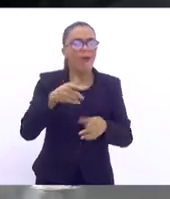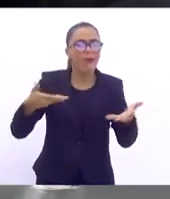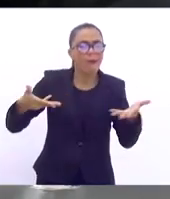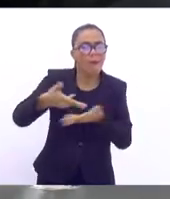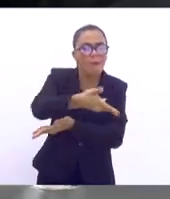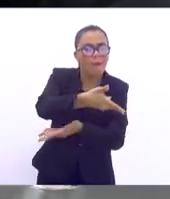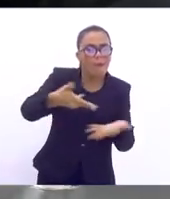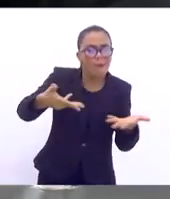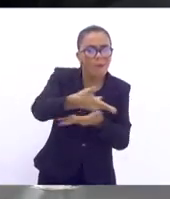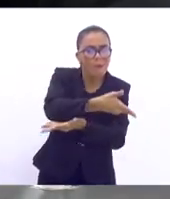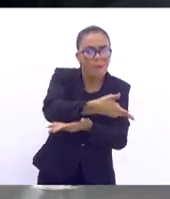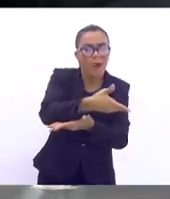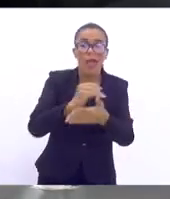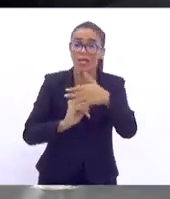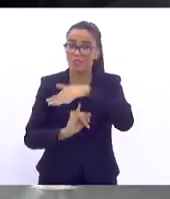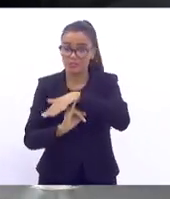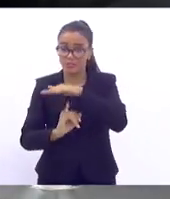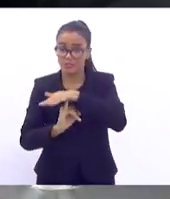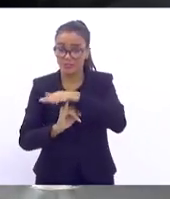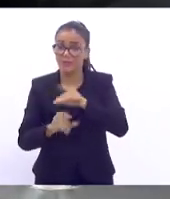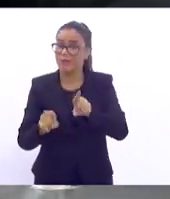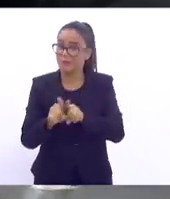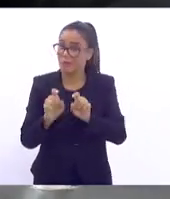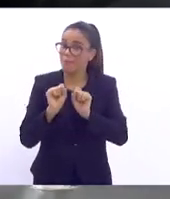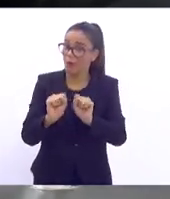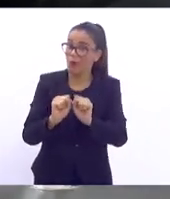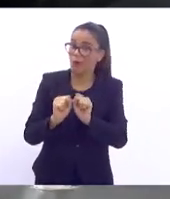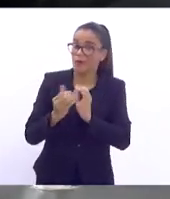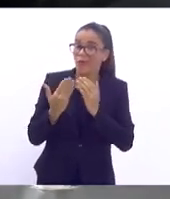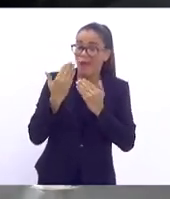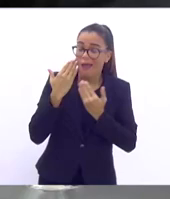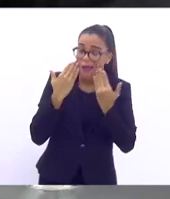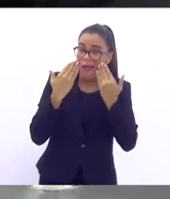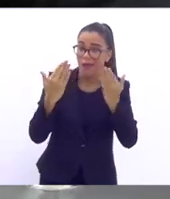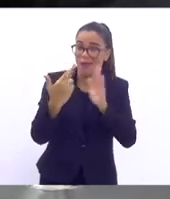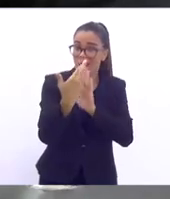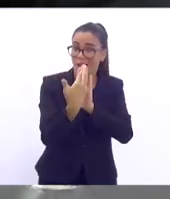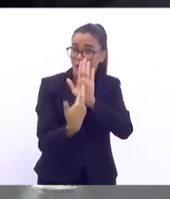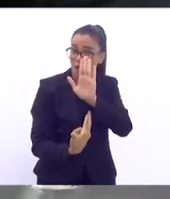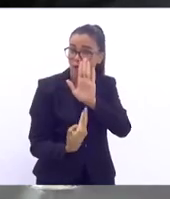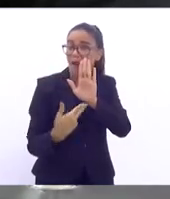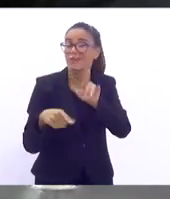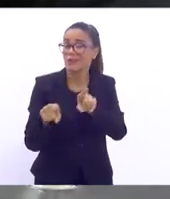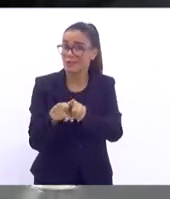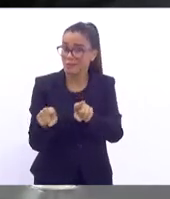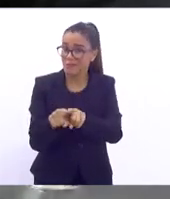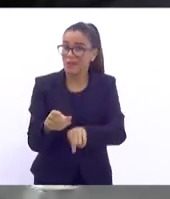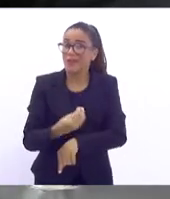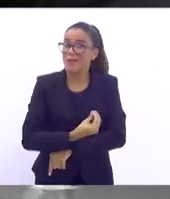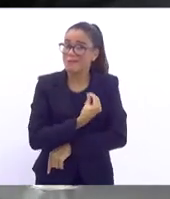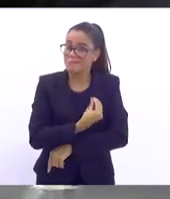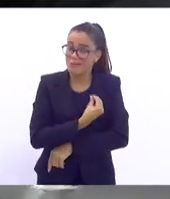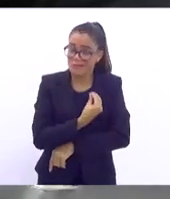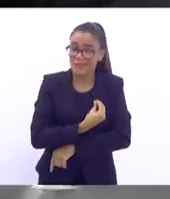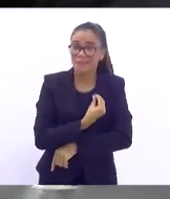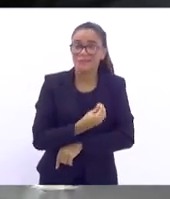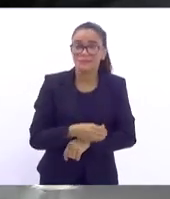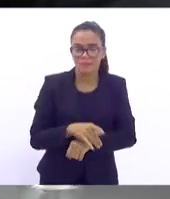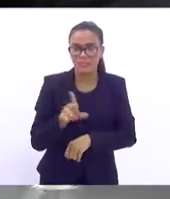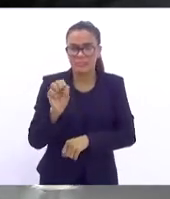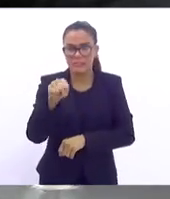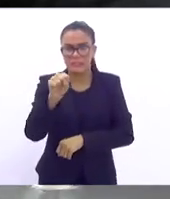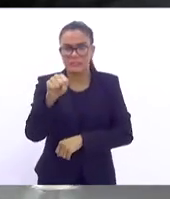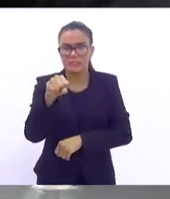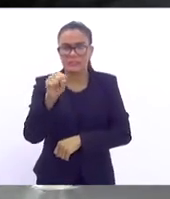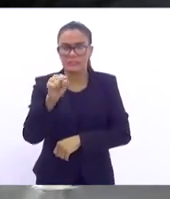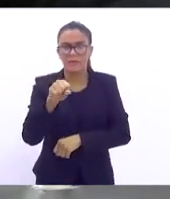de atuação é institucional está sujeita a apresentação de relatórios exatamente a frente Presidente